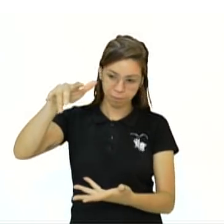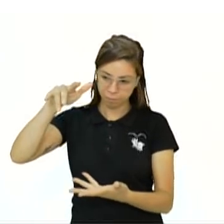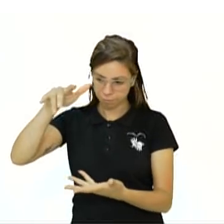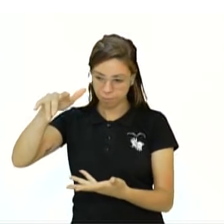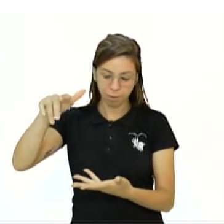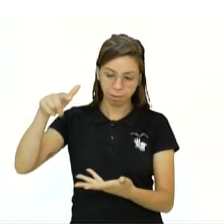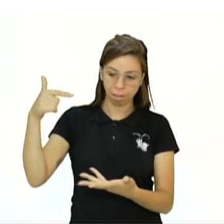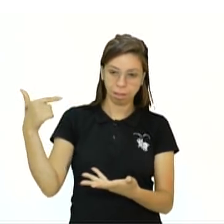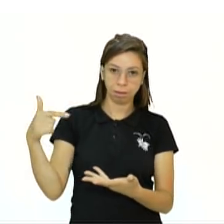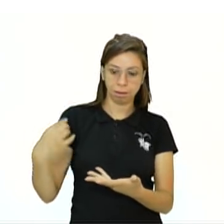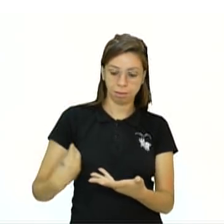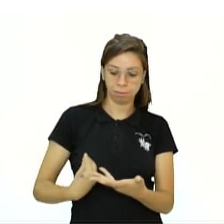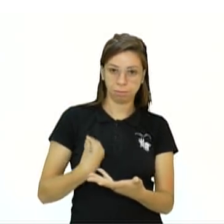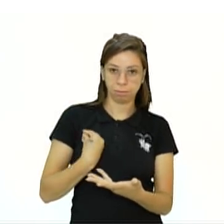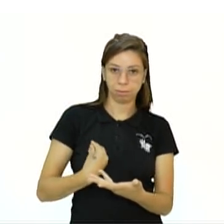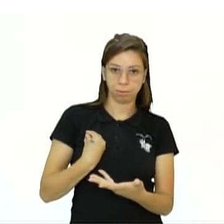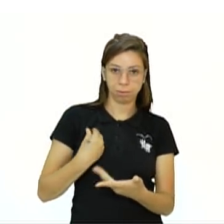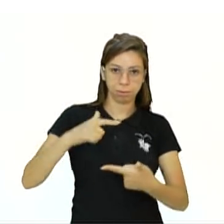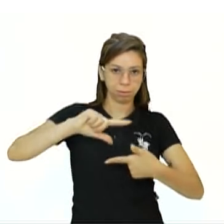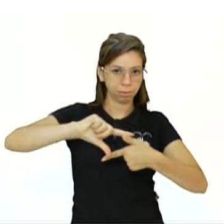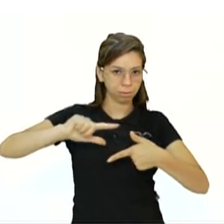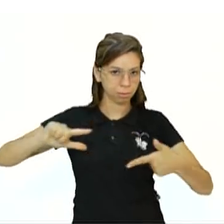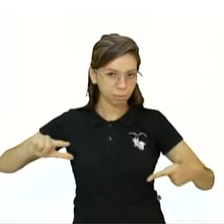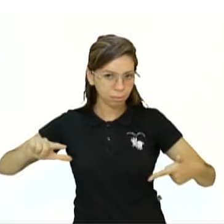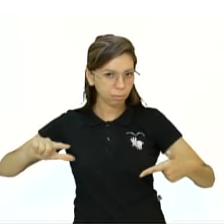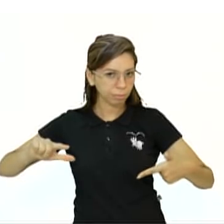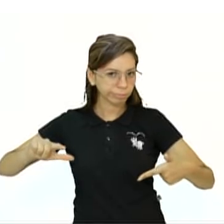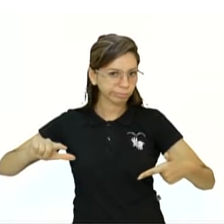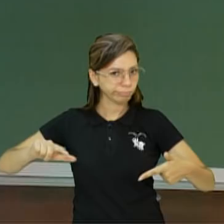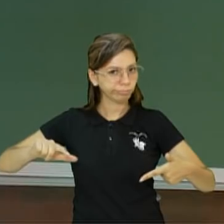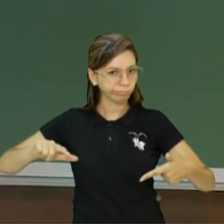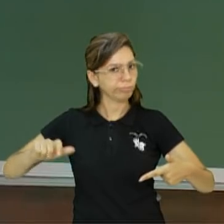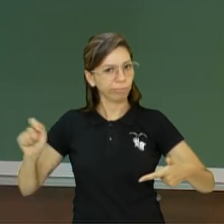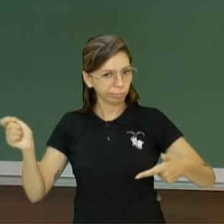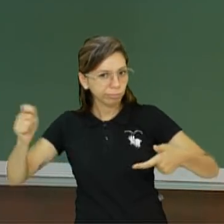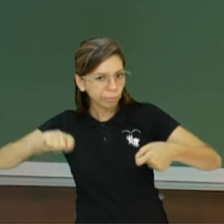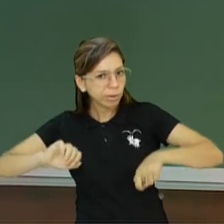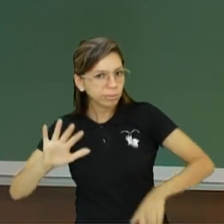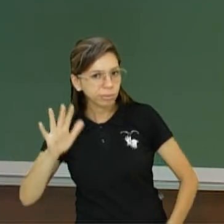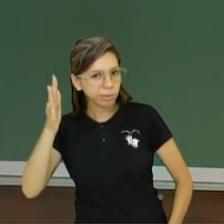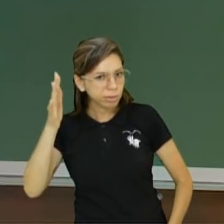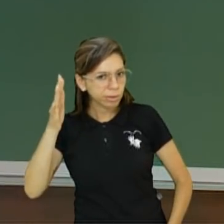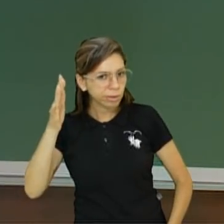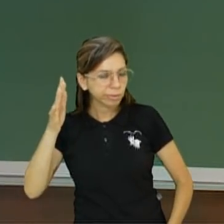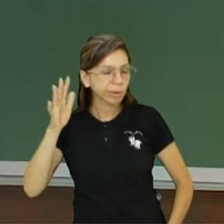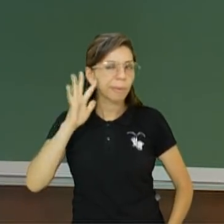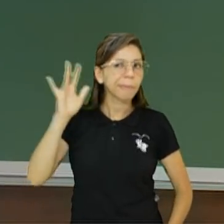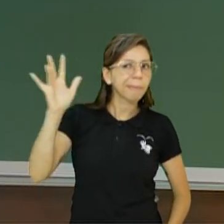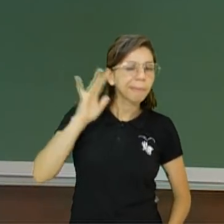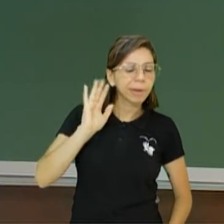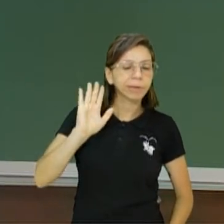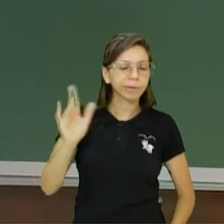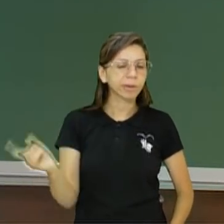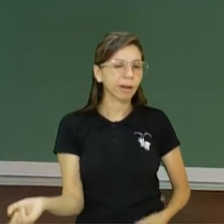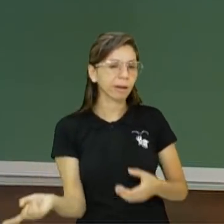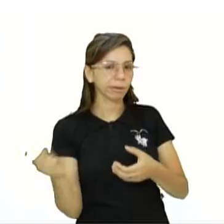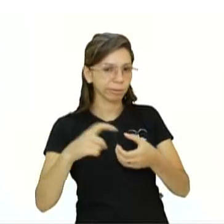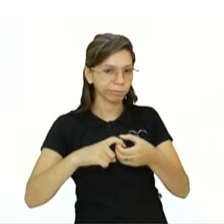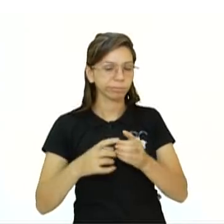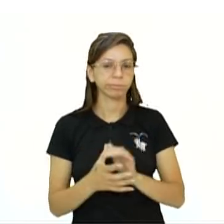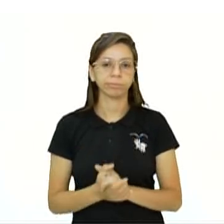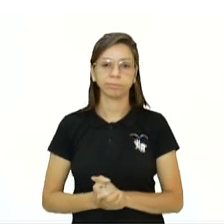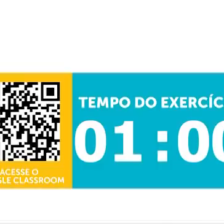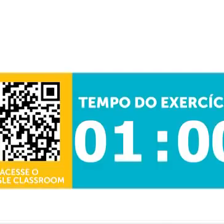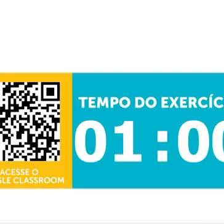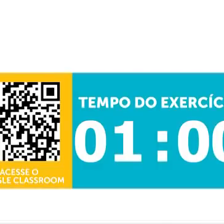não existissem os sólidos geométricos? Será que é possível esse mundo? Pensa aí e daqui a pouco a gente conversa.